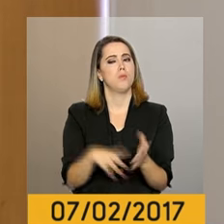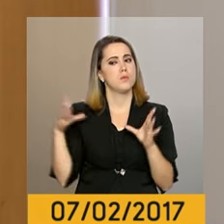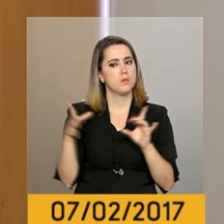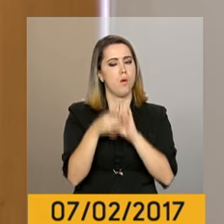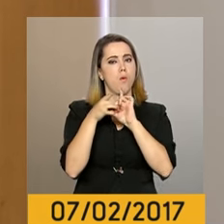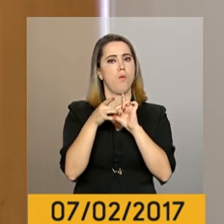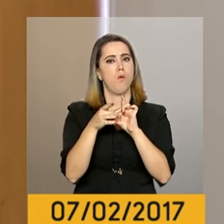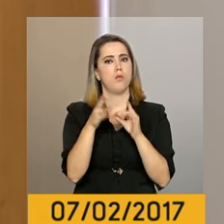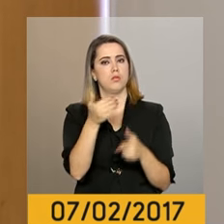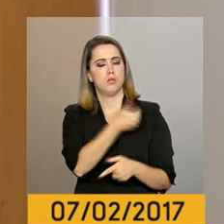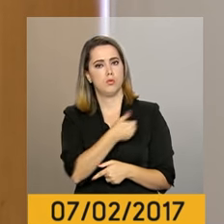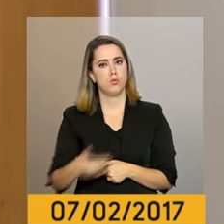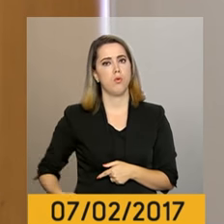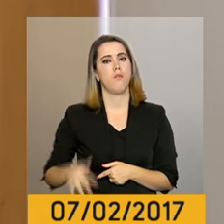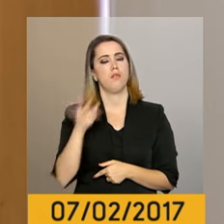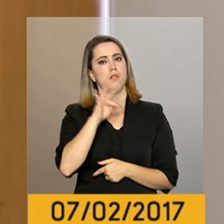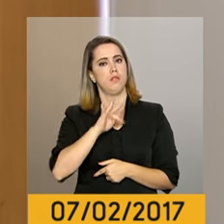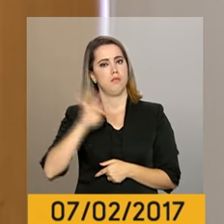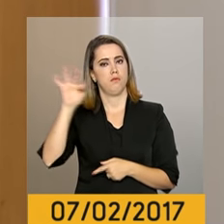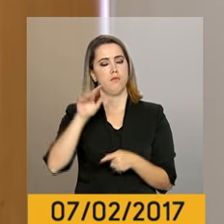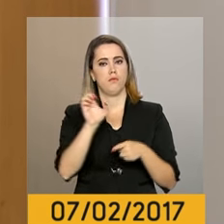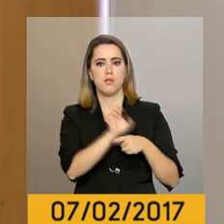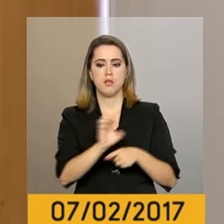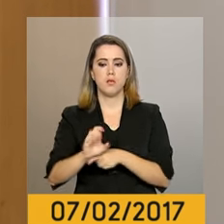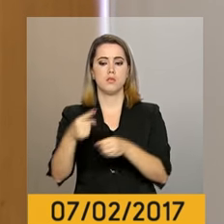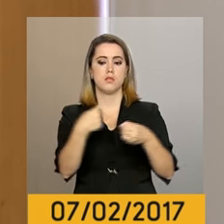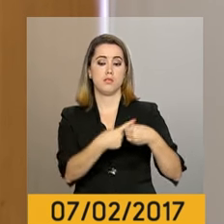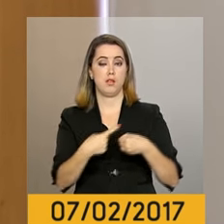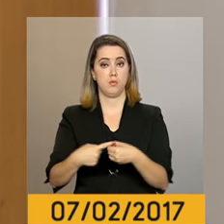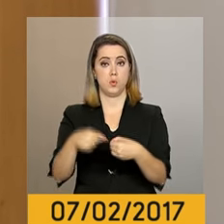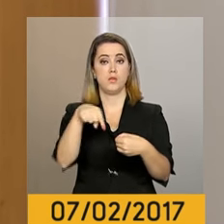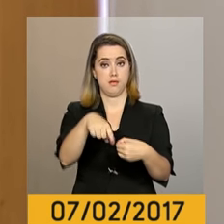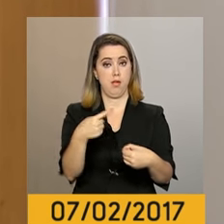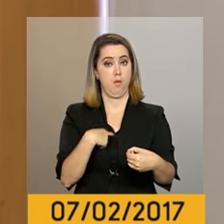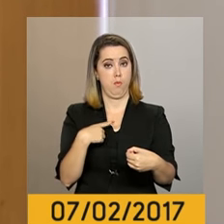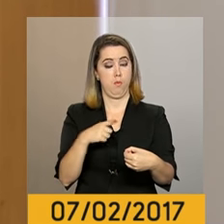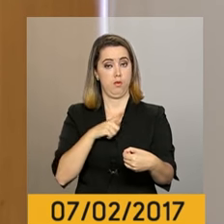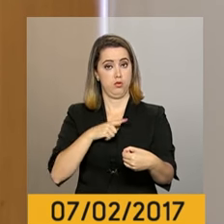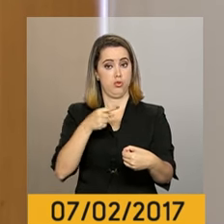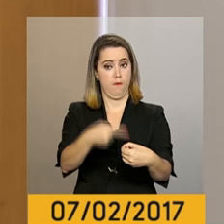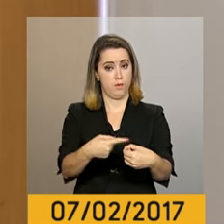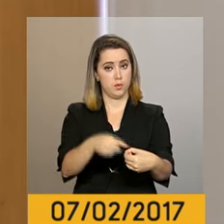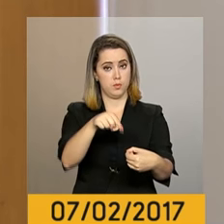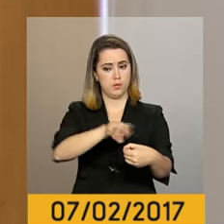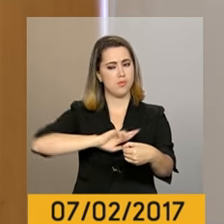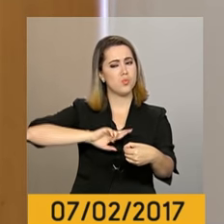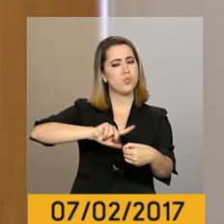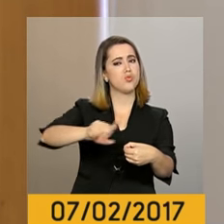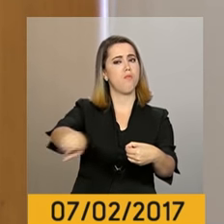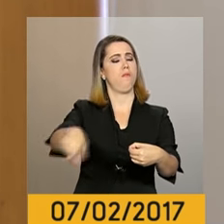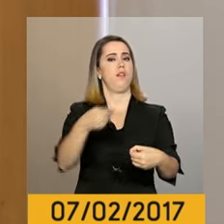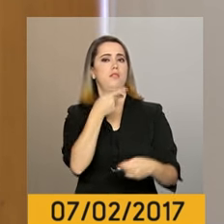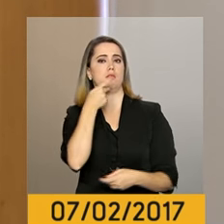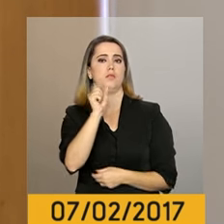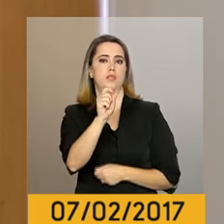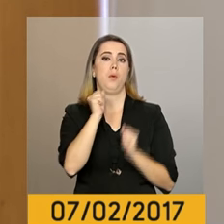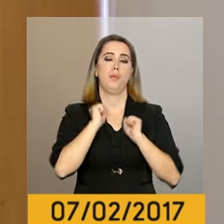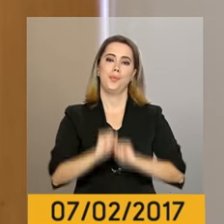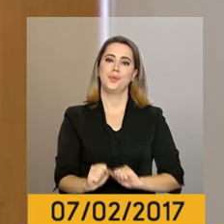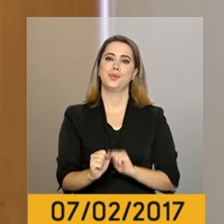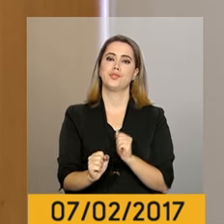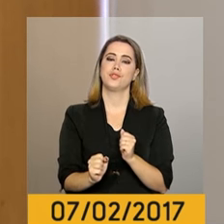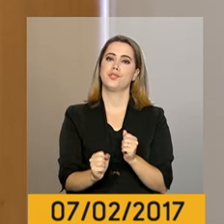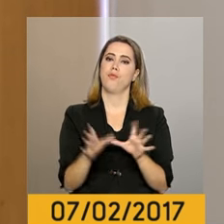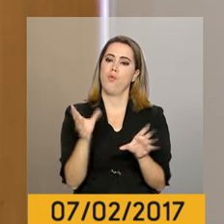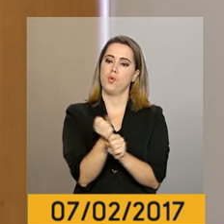mesmo com os municípios. E convenhamos, com os municípios, eu tive inúmeros depoimentos, foi possível fechar o